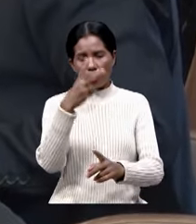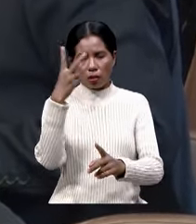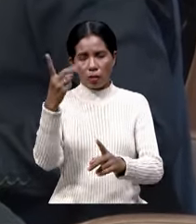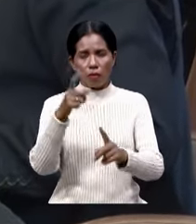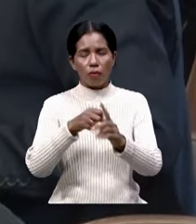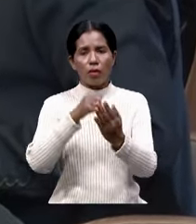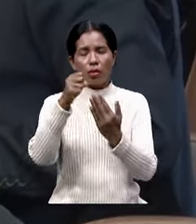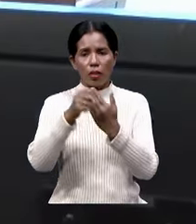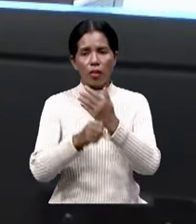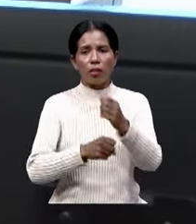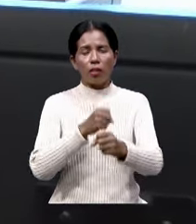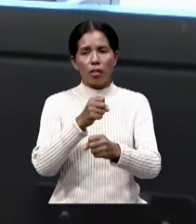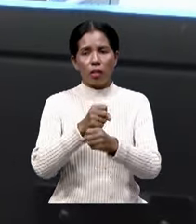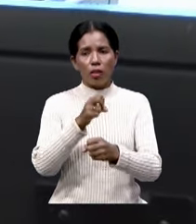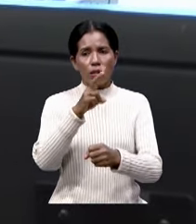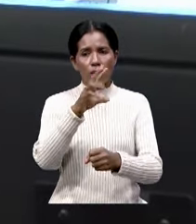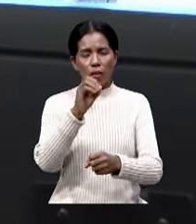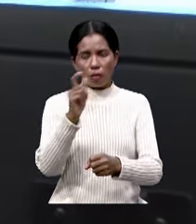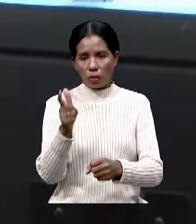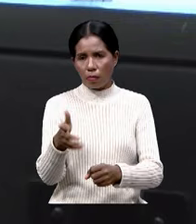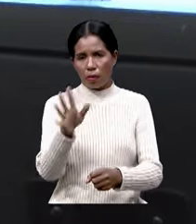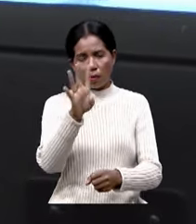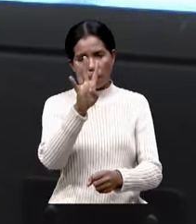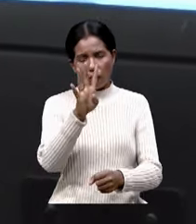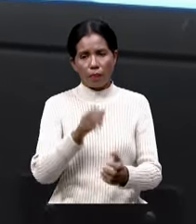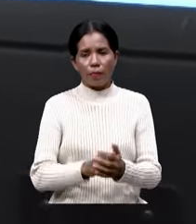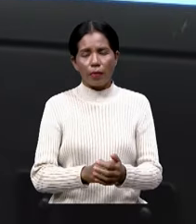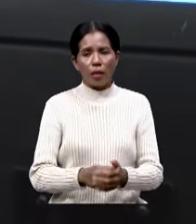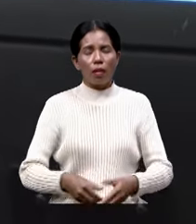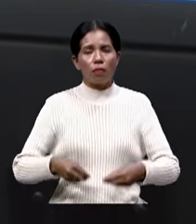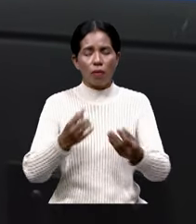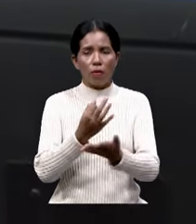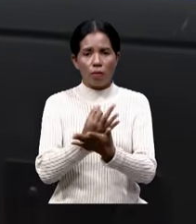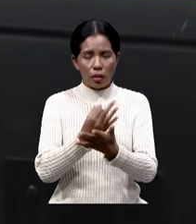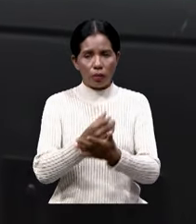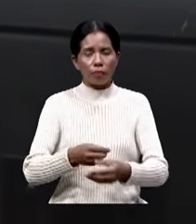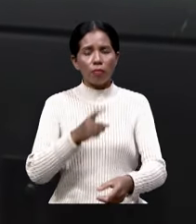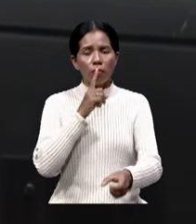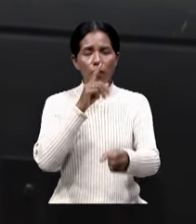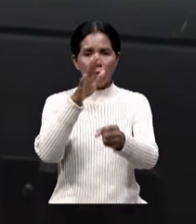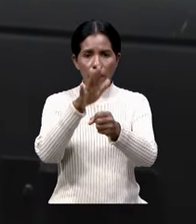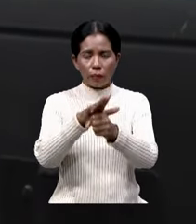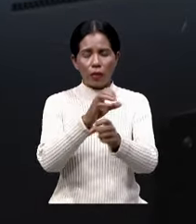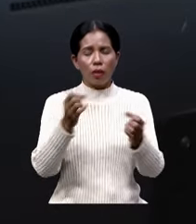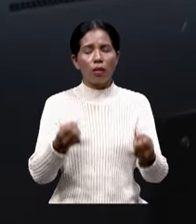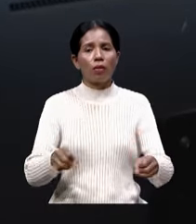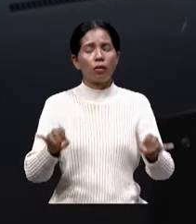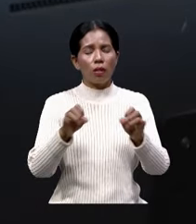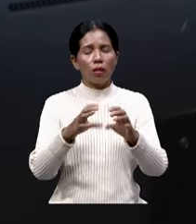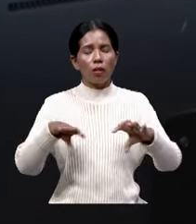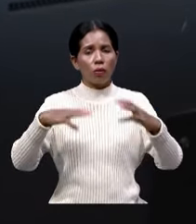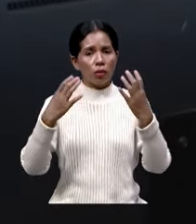fulan setembro, tine Rio Rua, Rua Nulo Resinhat. Donativo Idané reflete compromisso constitucional timor-lestinian